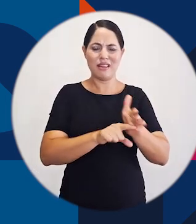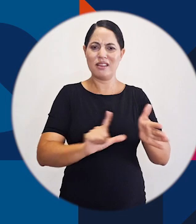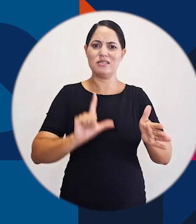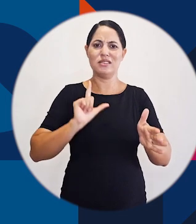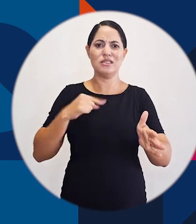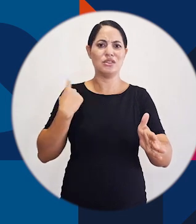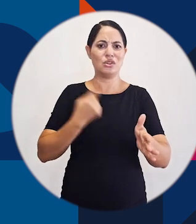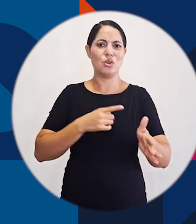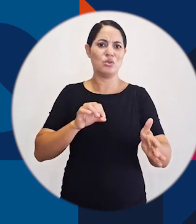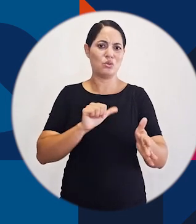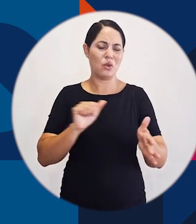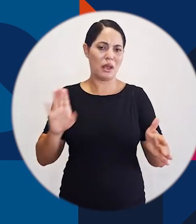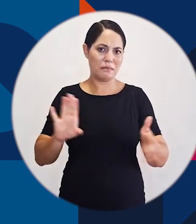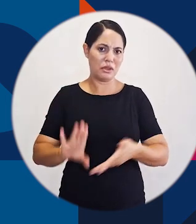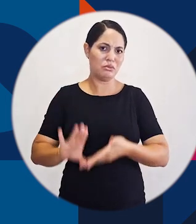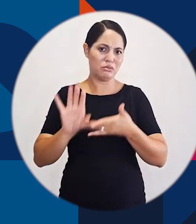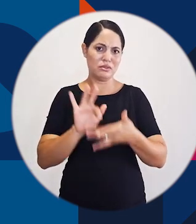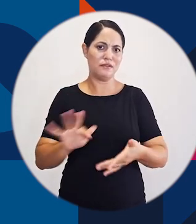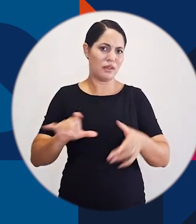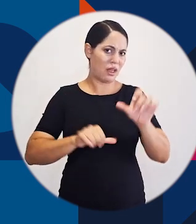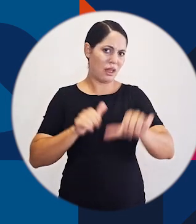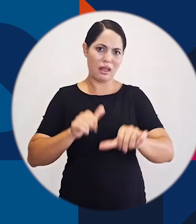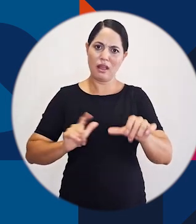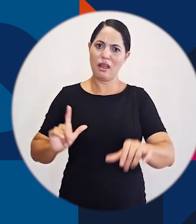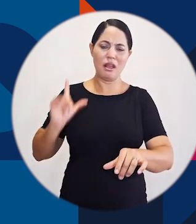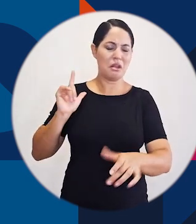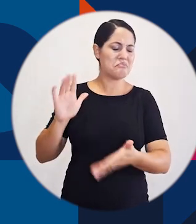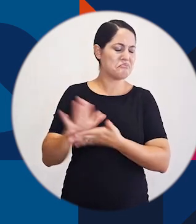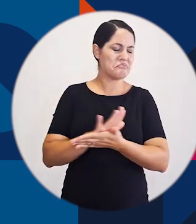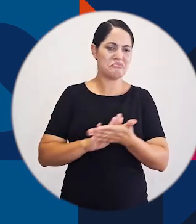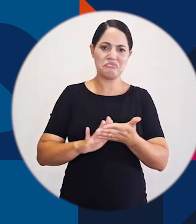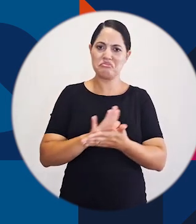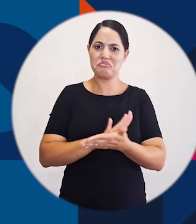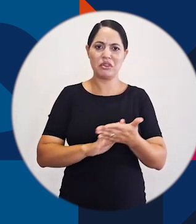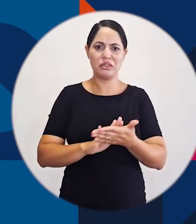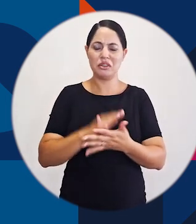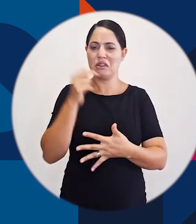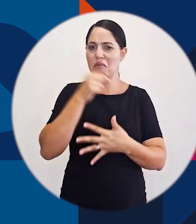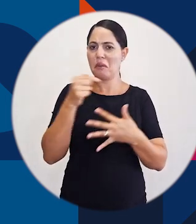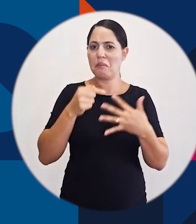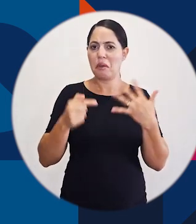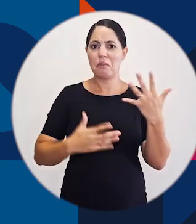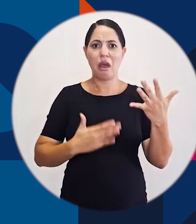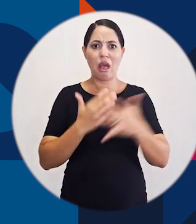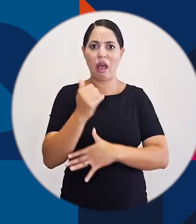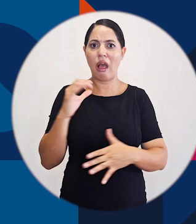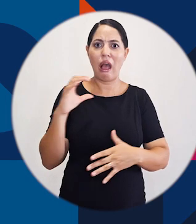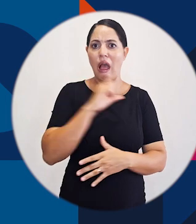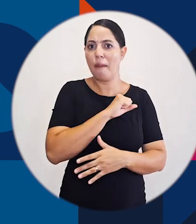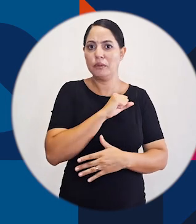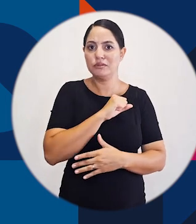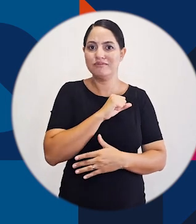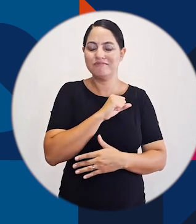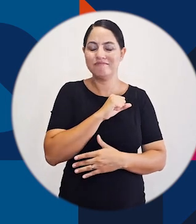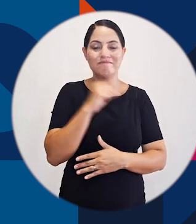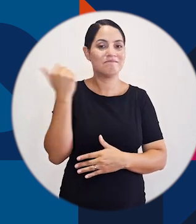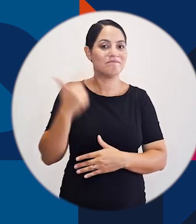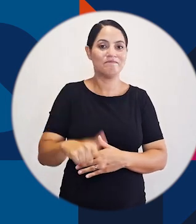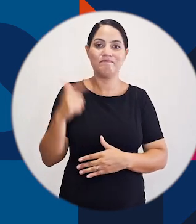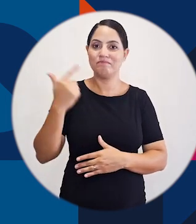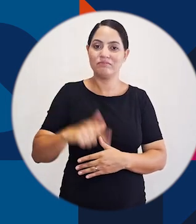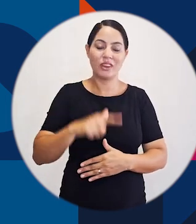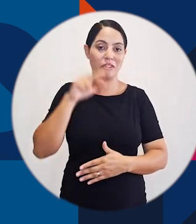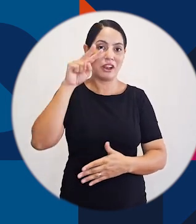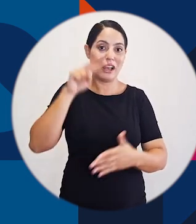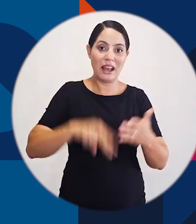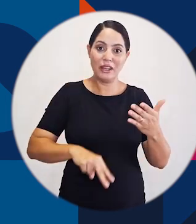de análise prévia por parte do Conselho Federal, e foram aprovados em questão de segundos.